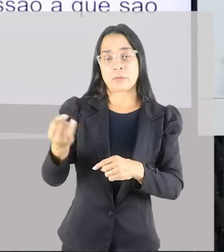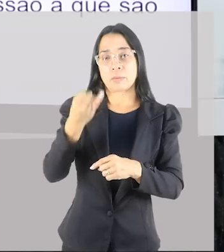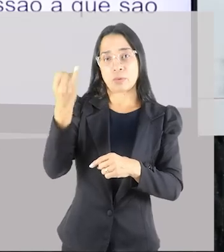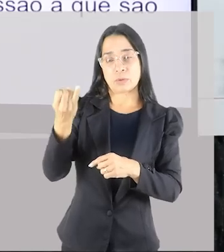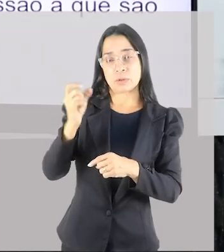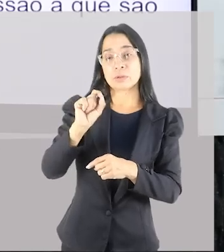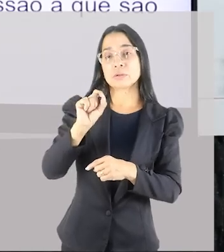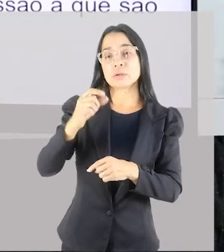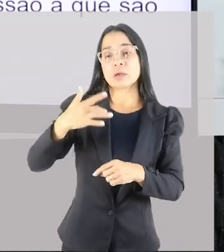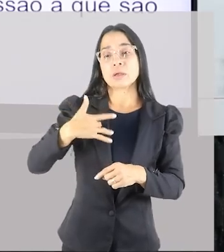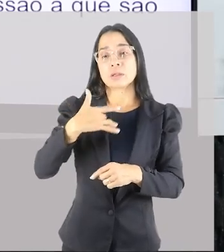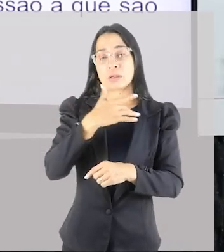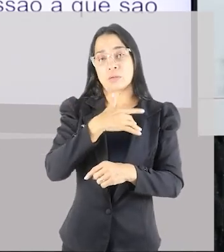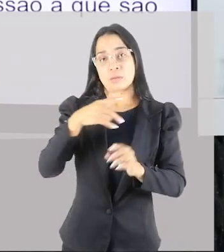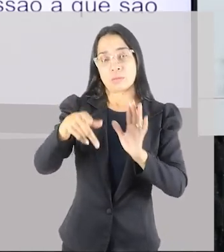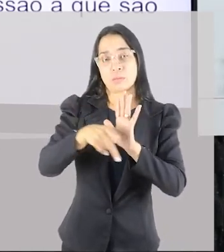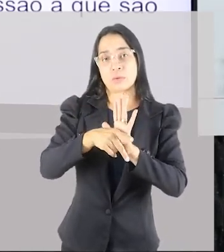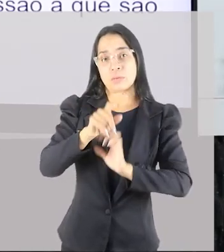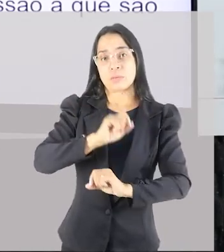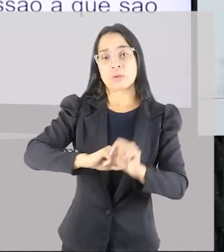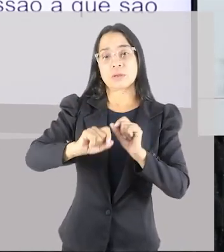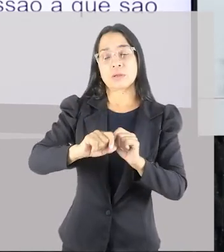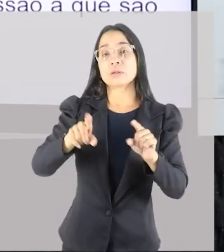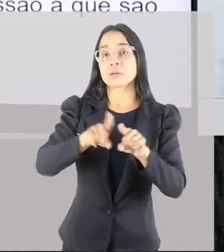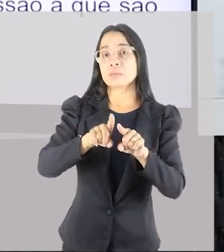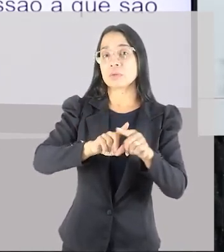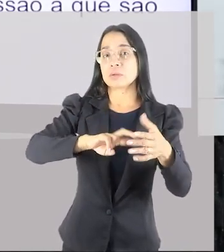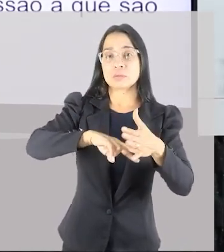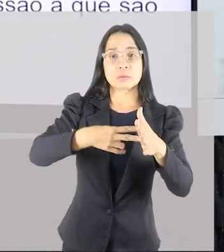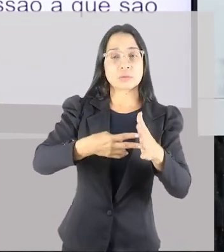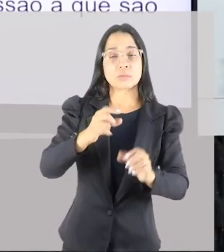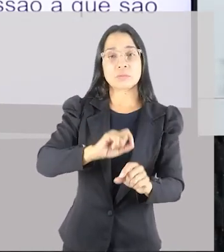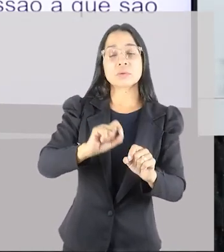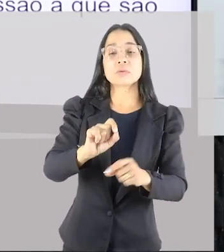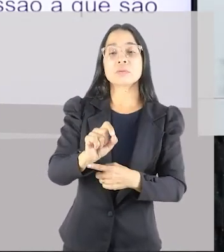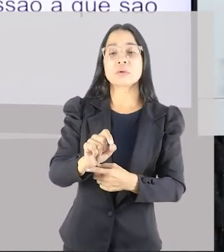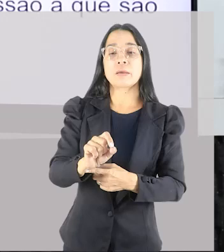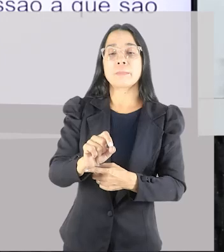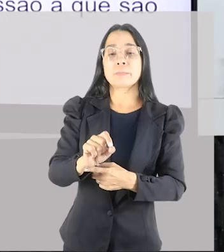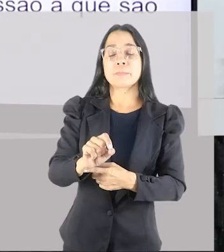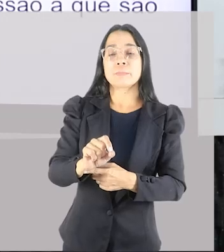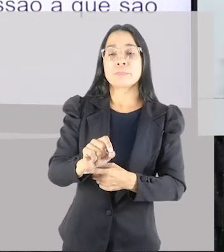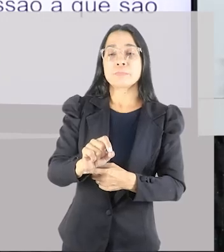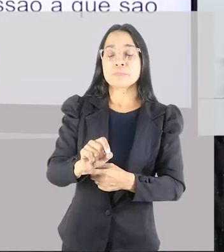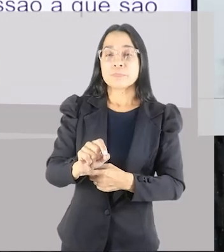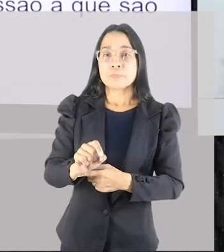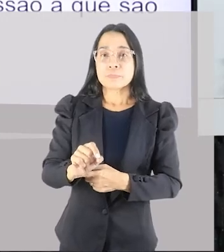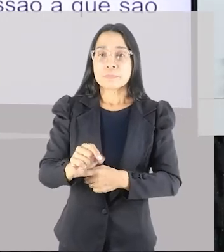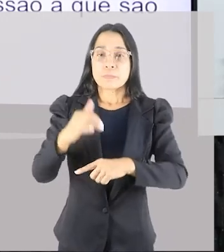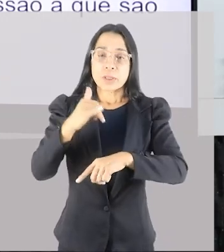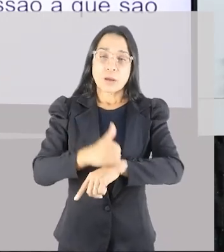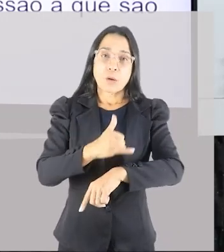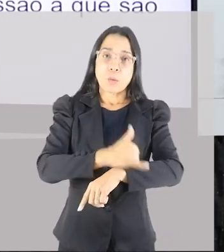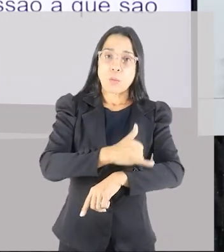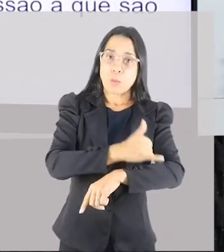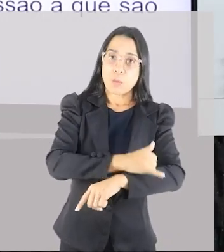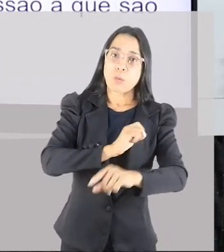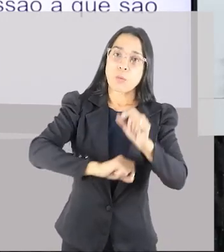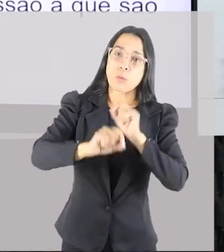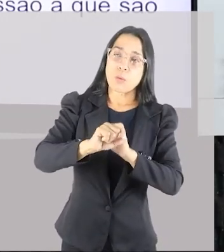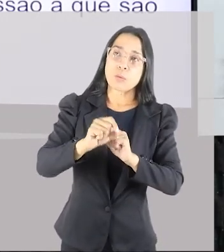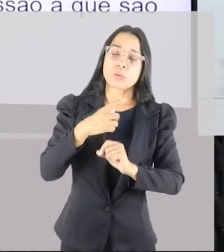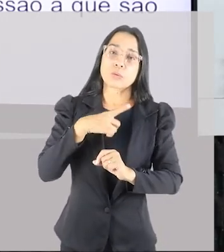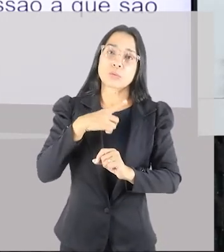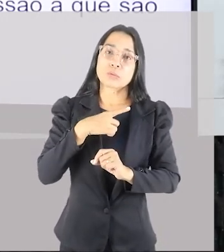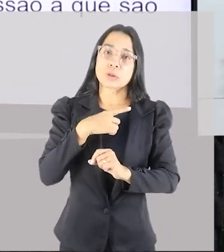saúde em si e não significa como uma escritora está colocando aqui que ser Guro ou ter uma